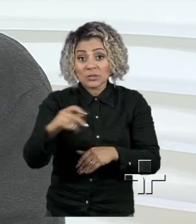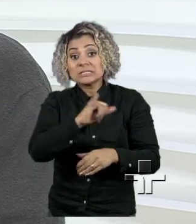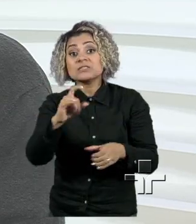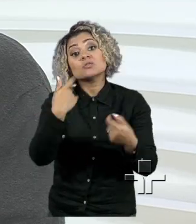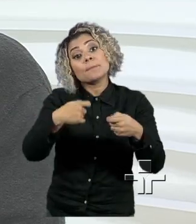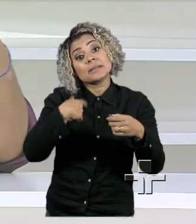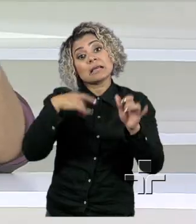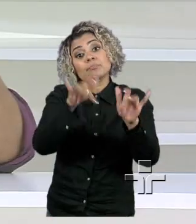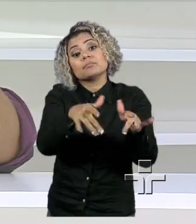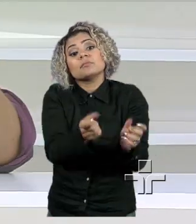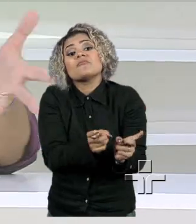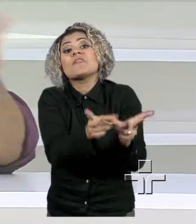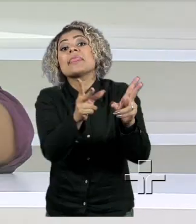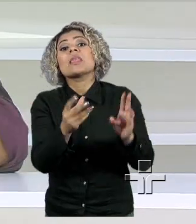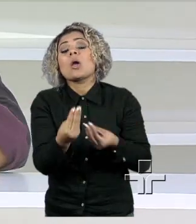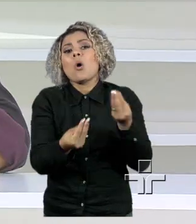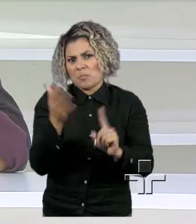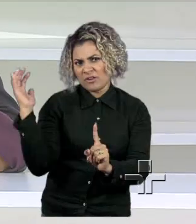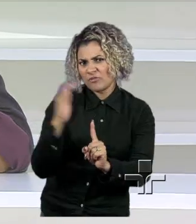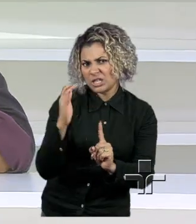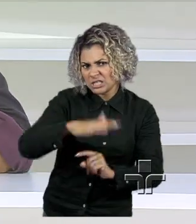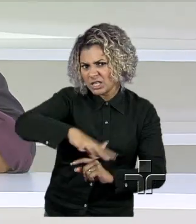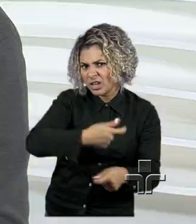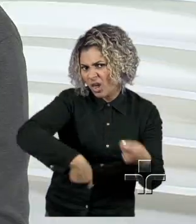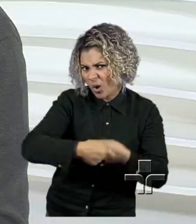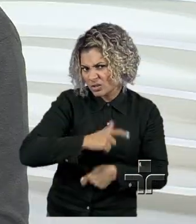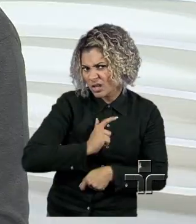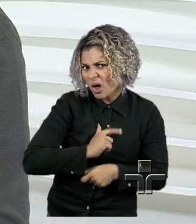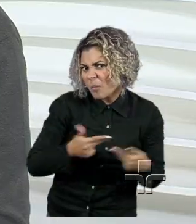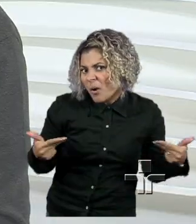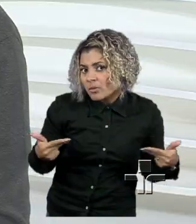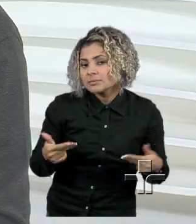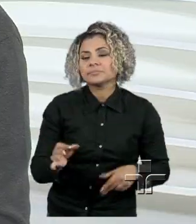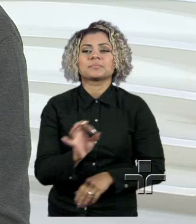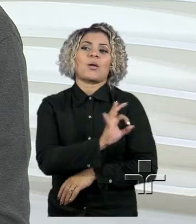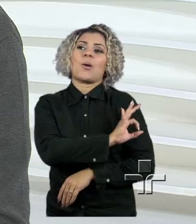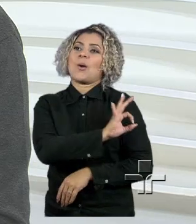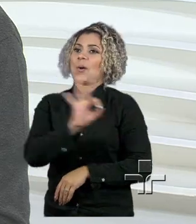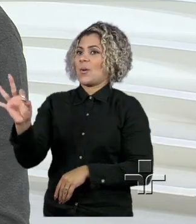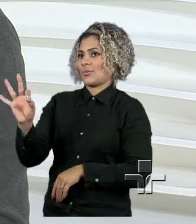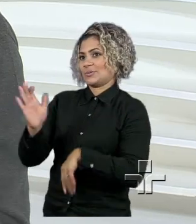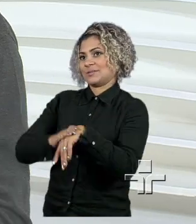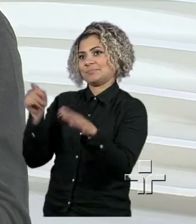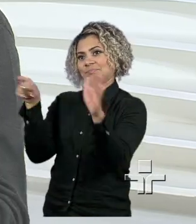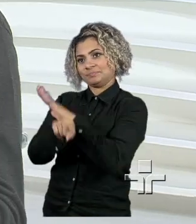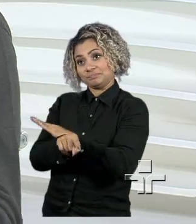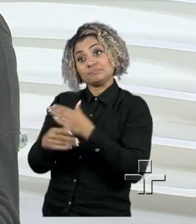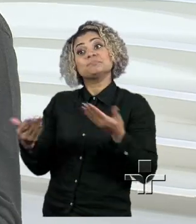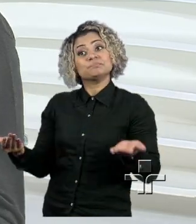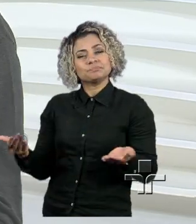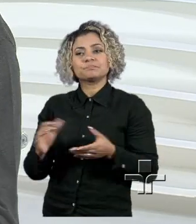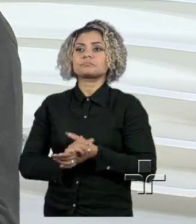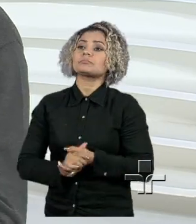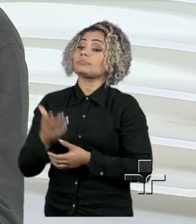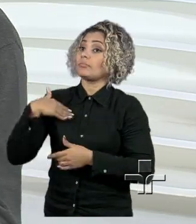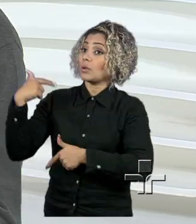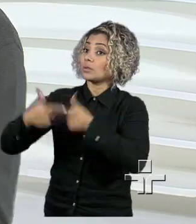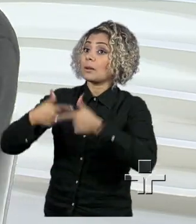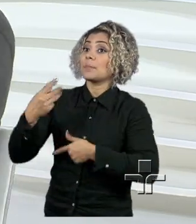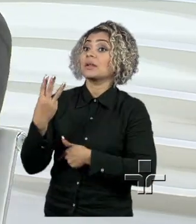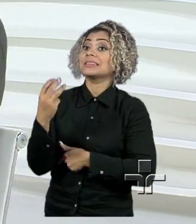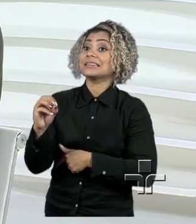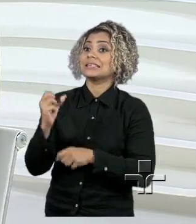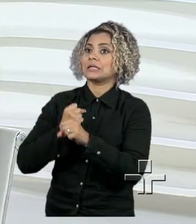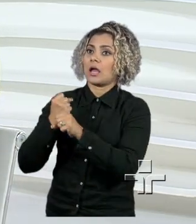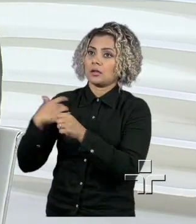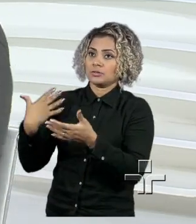algum motivo, quanto isso impacta no negócio? Ótima pergunta, Fernando. Veja, eu trabalho há 30 anos, fundei